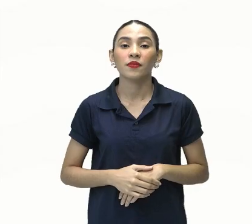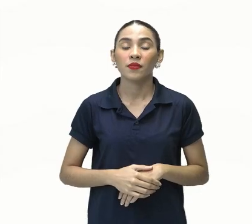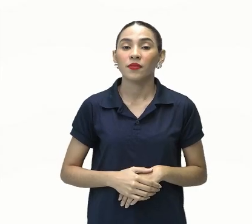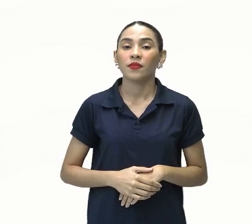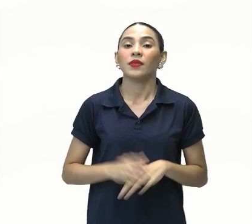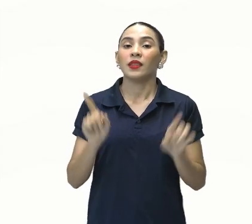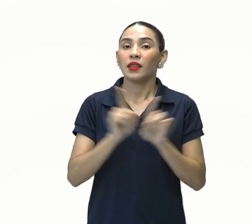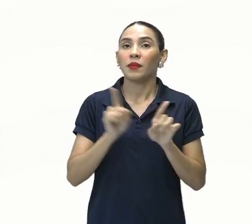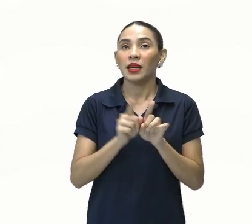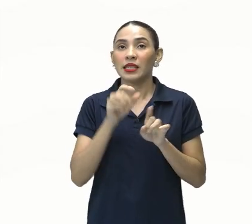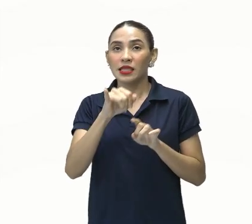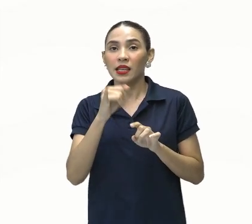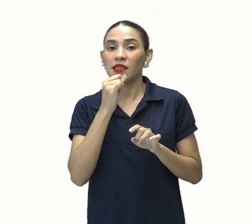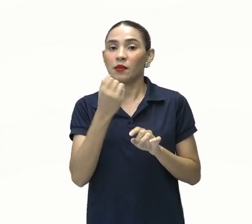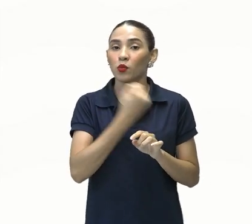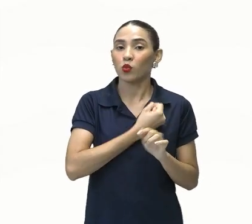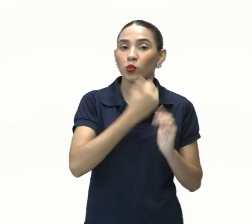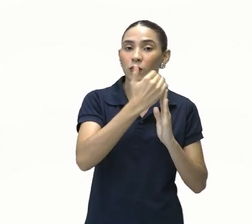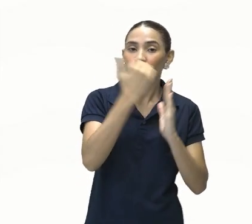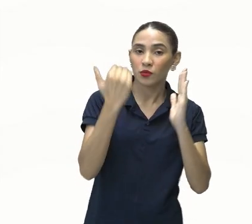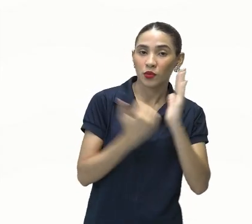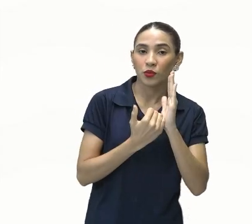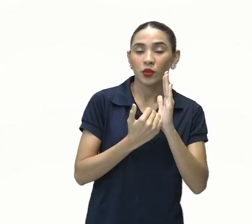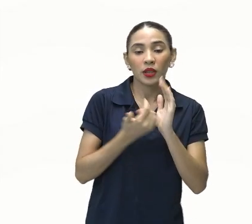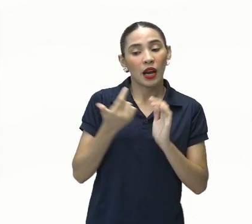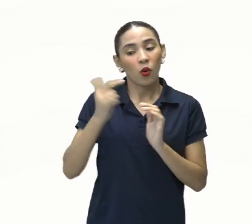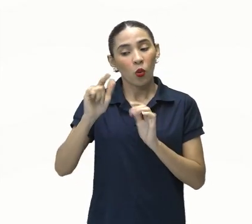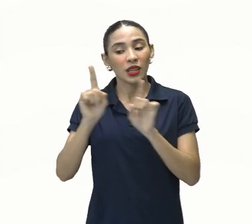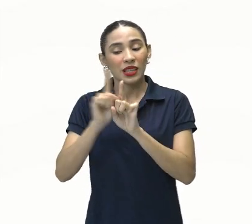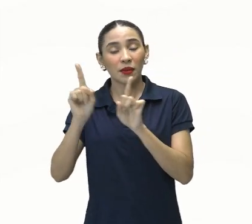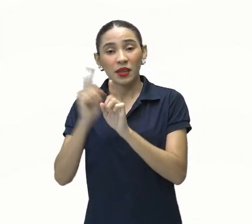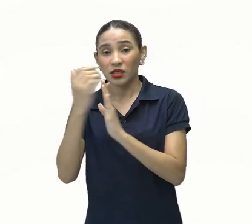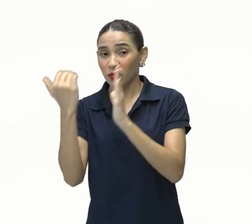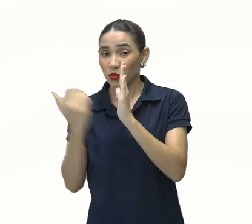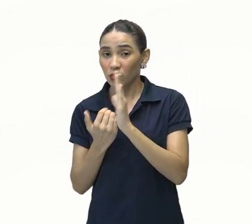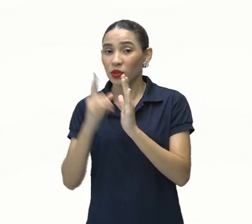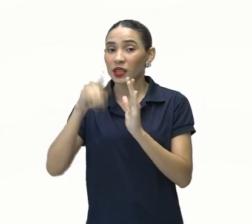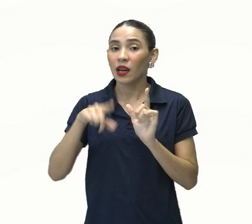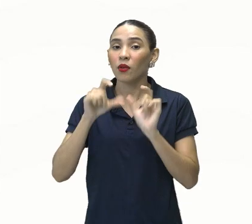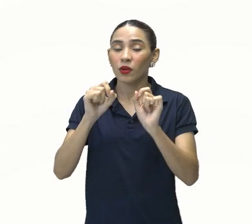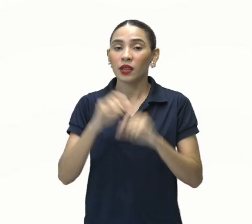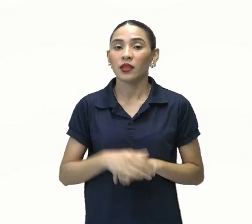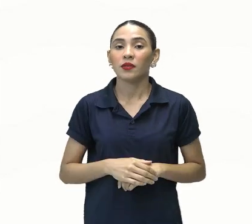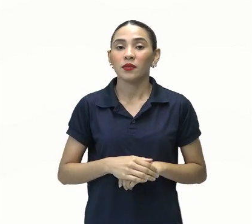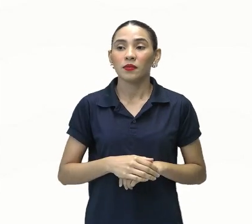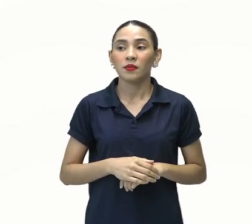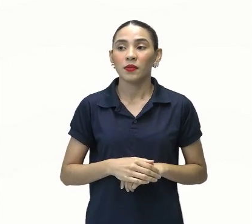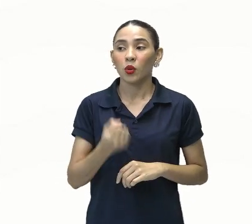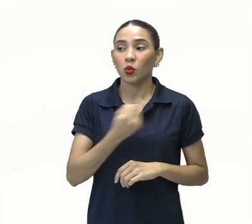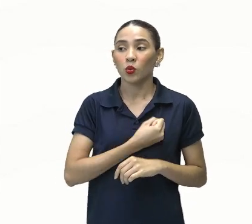Assim como, se uma grandeza diminui e a outra também diminui, são grandezas